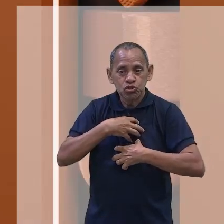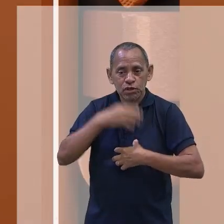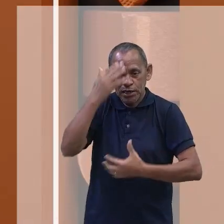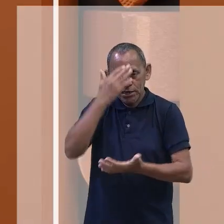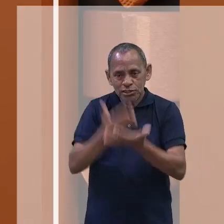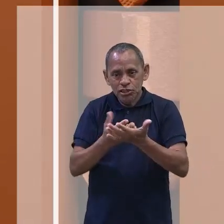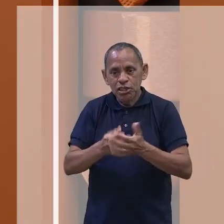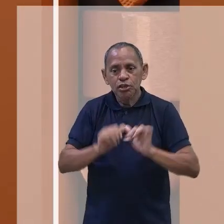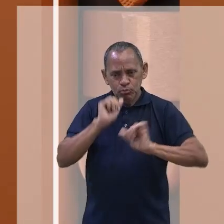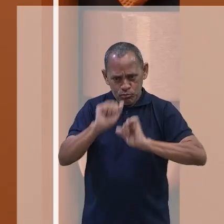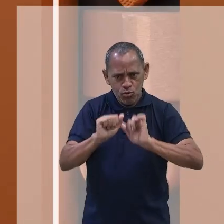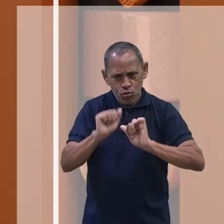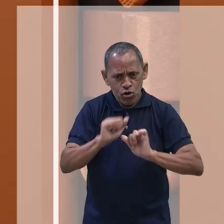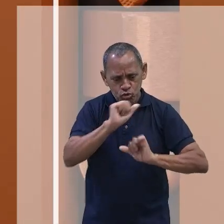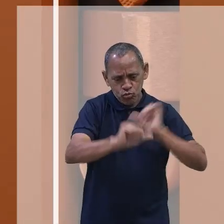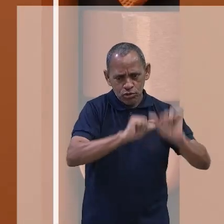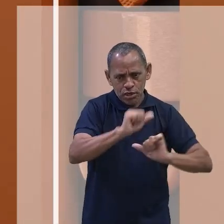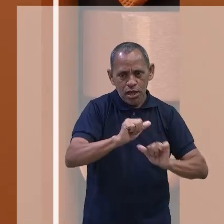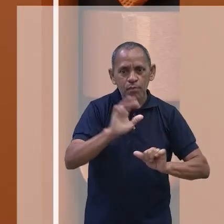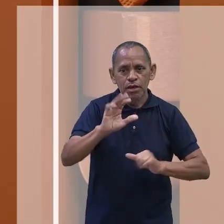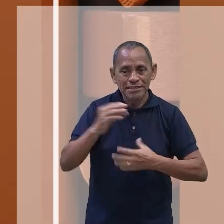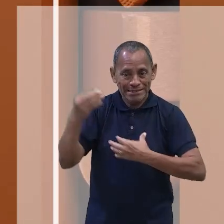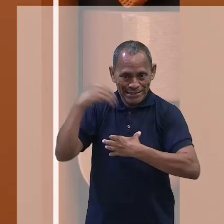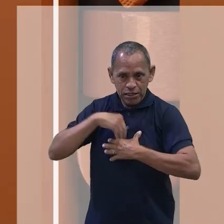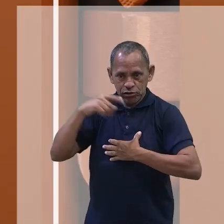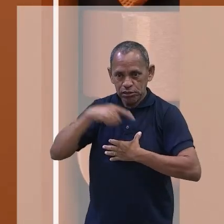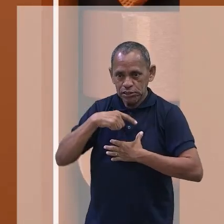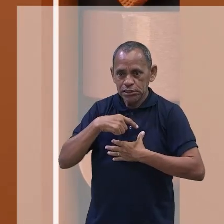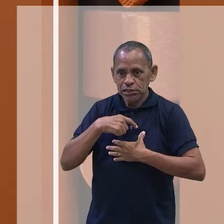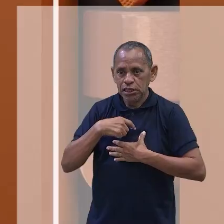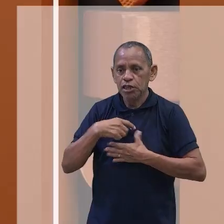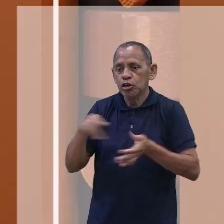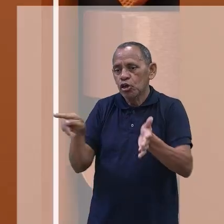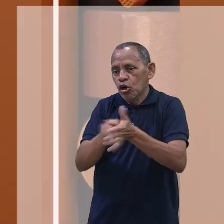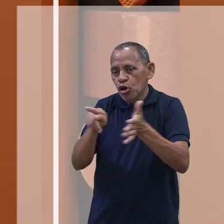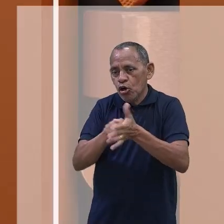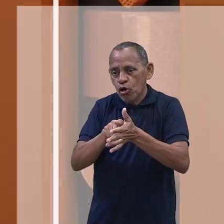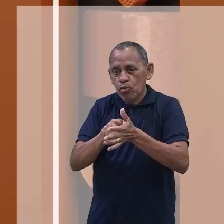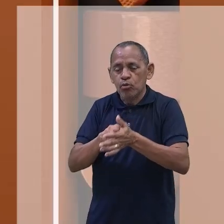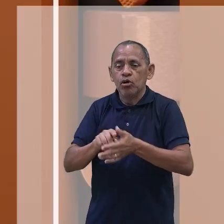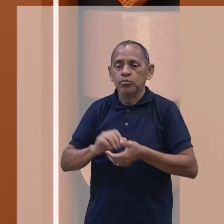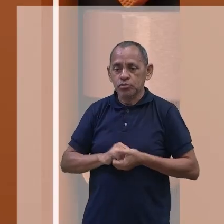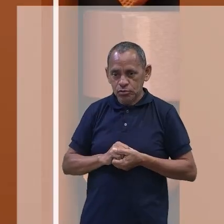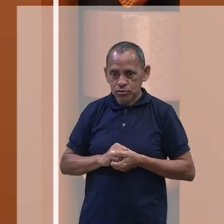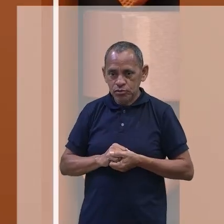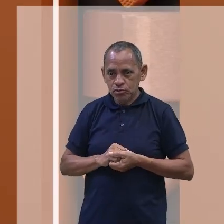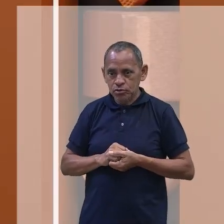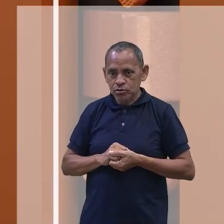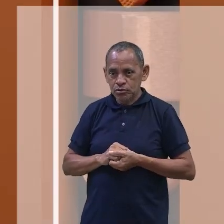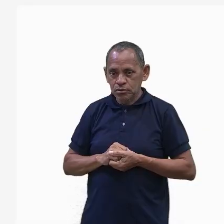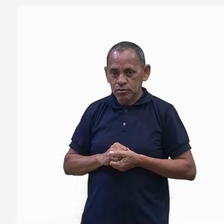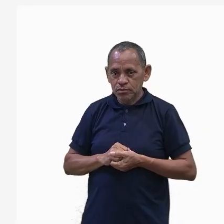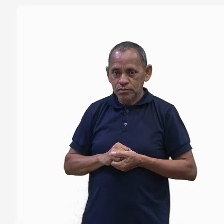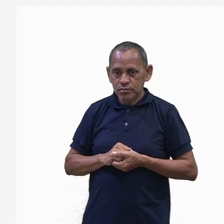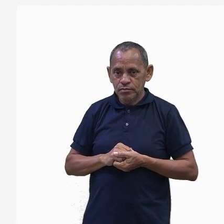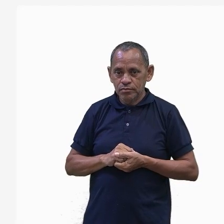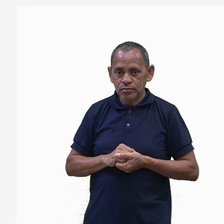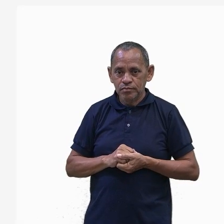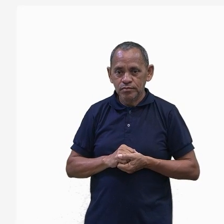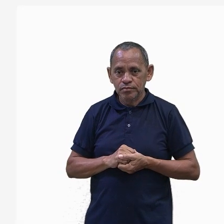Mas existe a essência de tudo isso. Essa é a ideia do ser de Parmênides. Perfeito, então? Então, olha